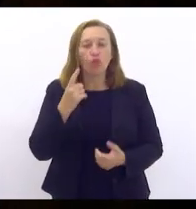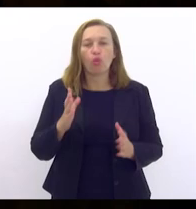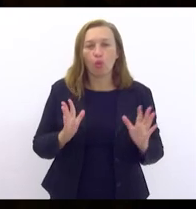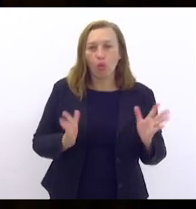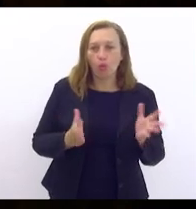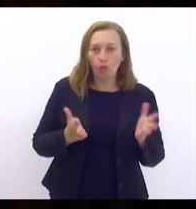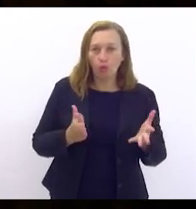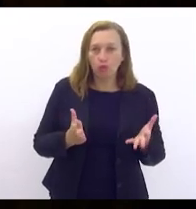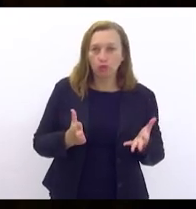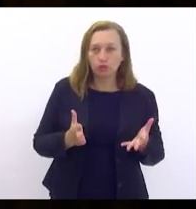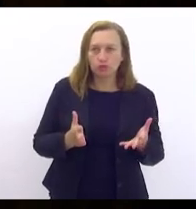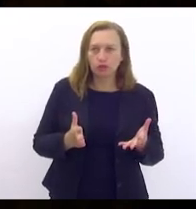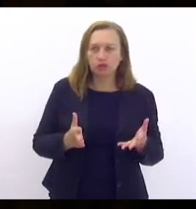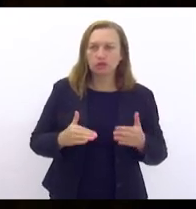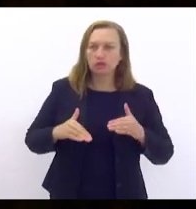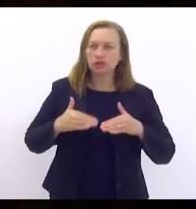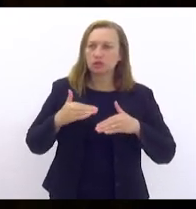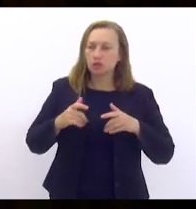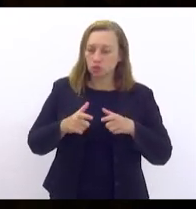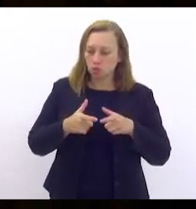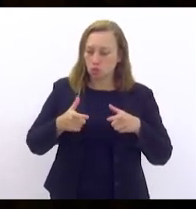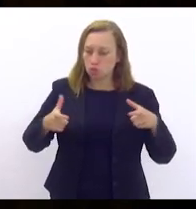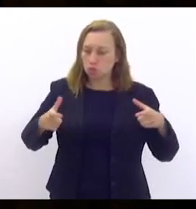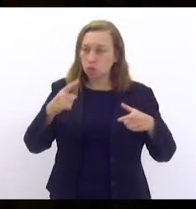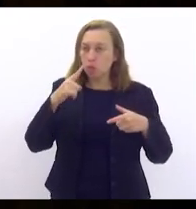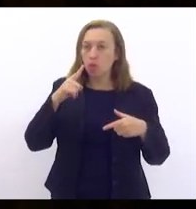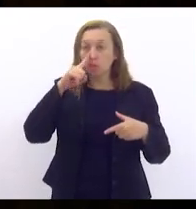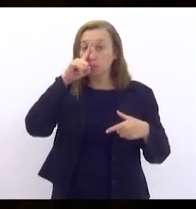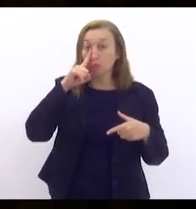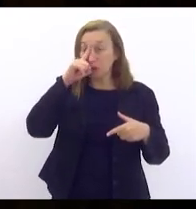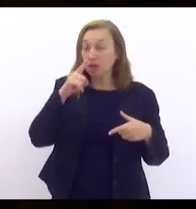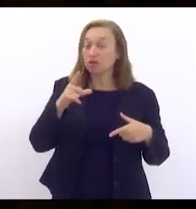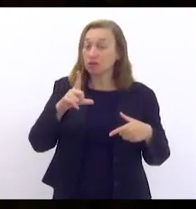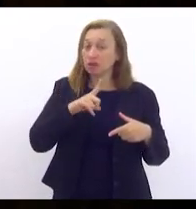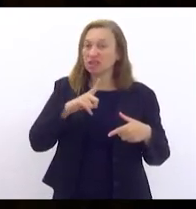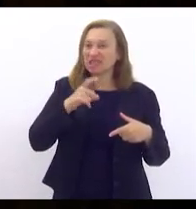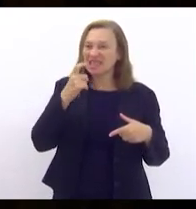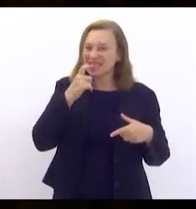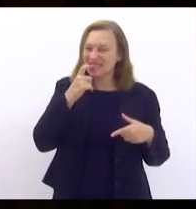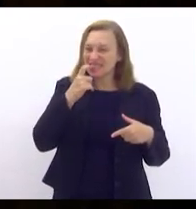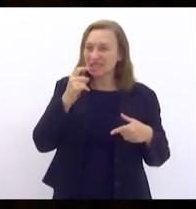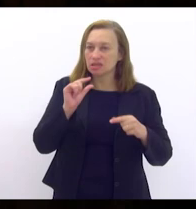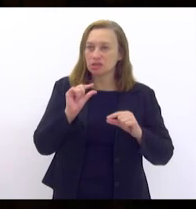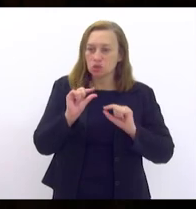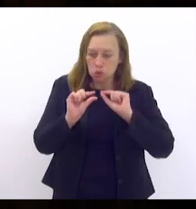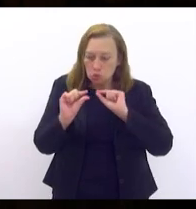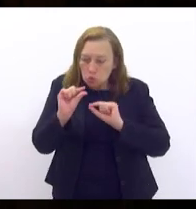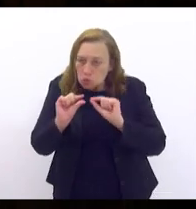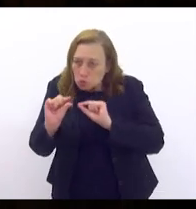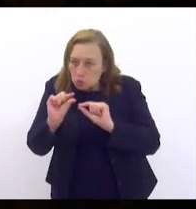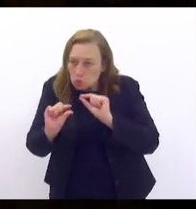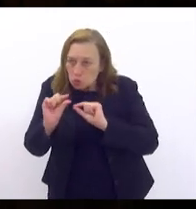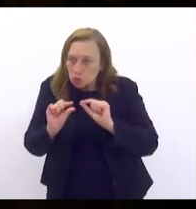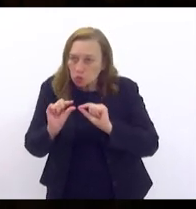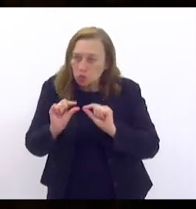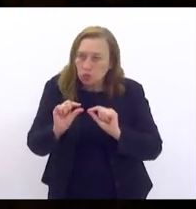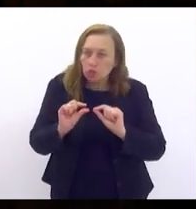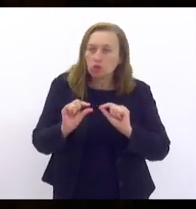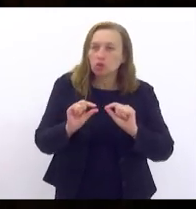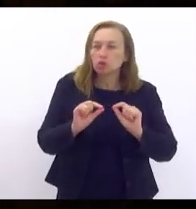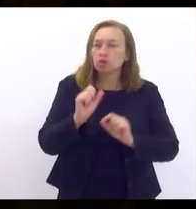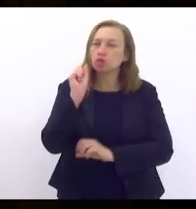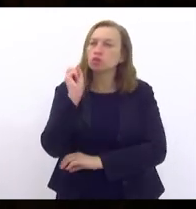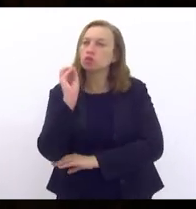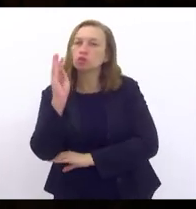né de forma muito crescente o perigo que o microplástico é na no meio ambiente e aqui nós estamos falando exatamente